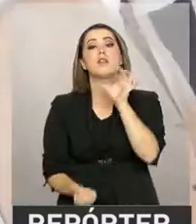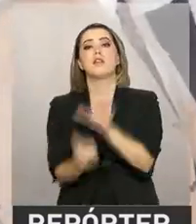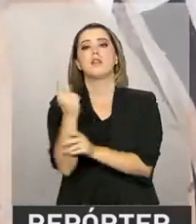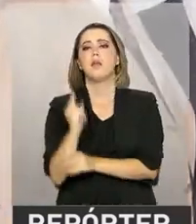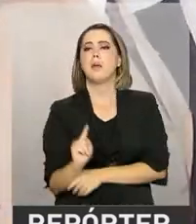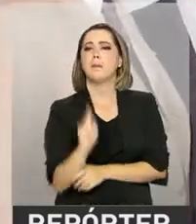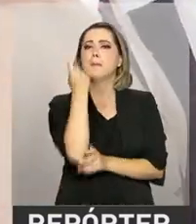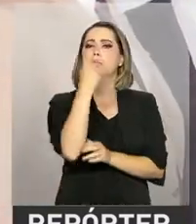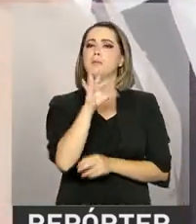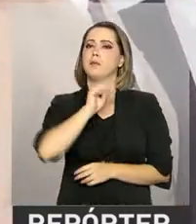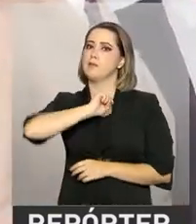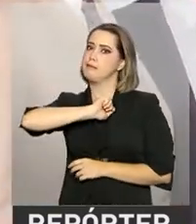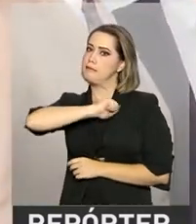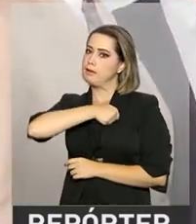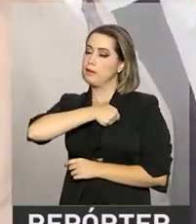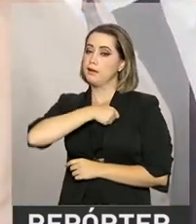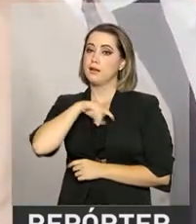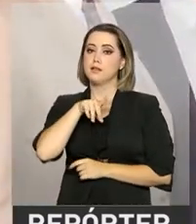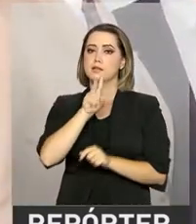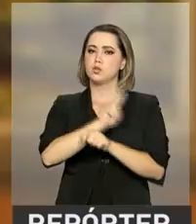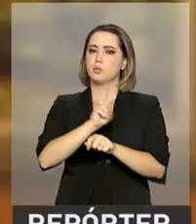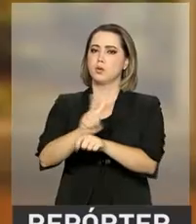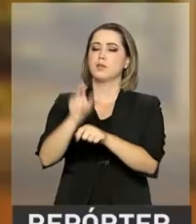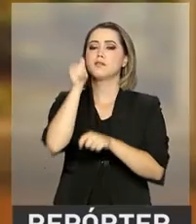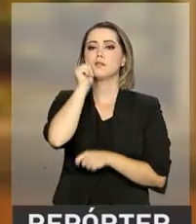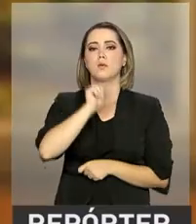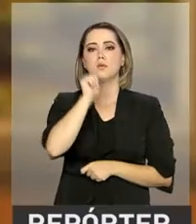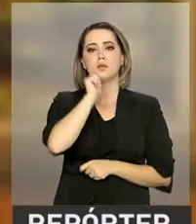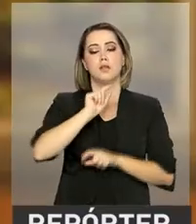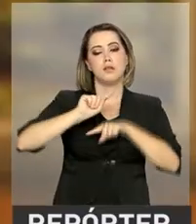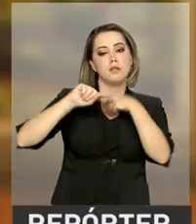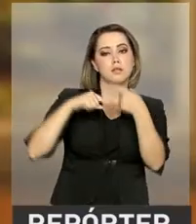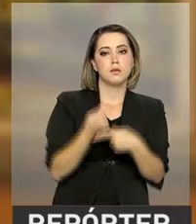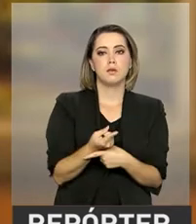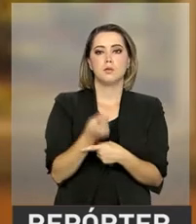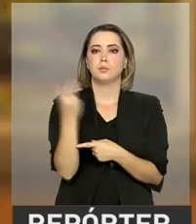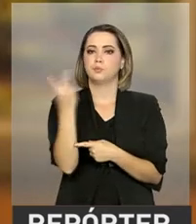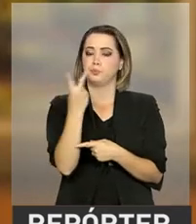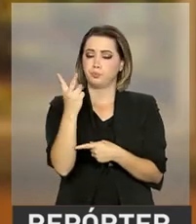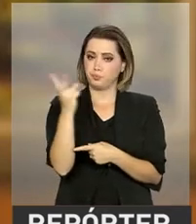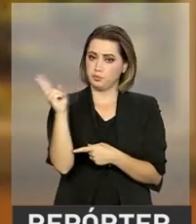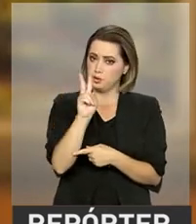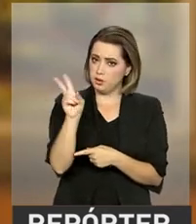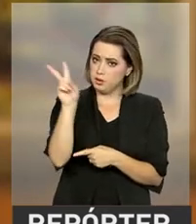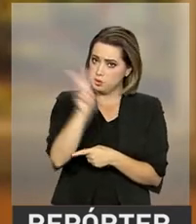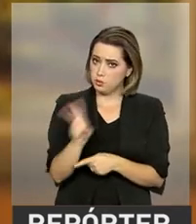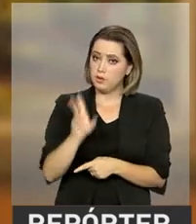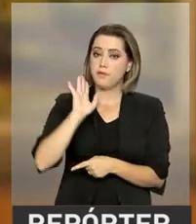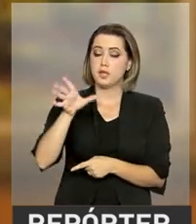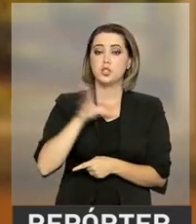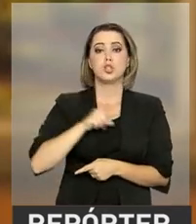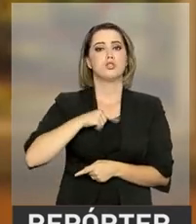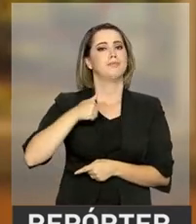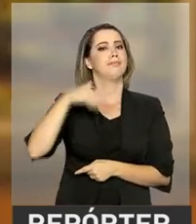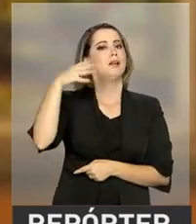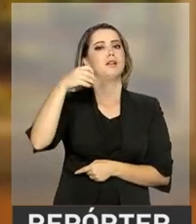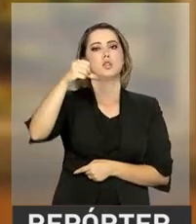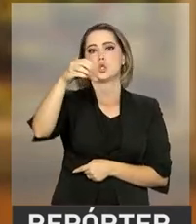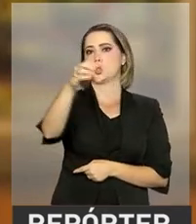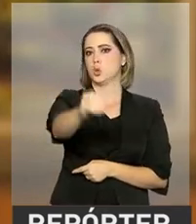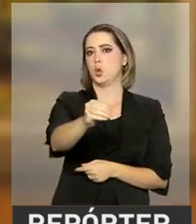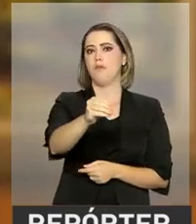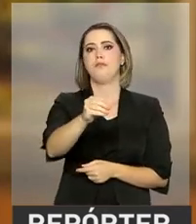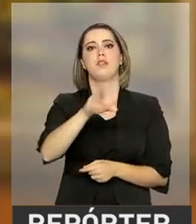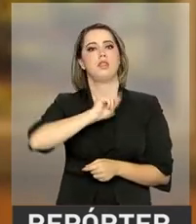repercussão tão grande que, numa segunda oportunidade em que fui secretário da Segurança, havia mais de 90 delegacias da mulher